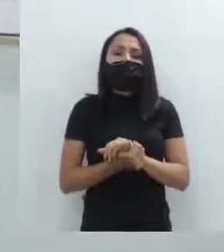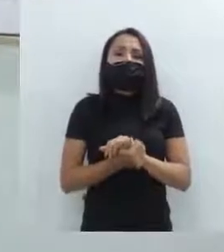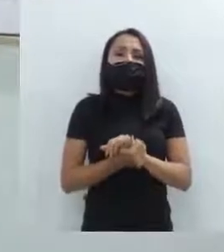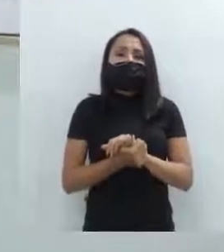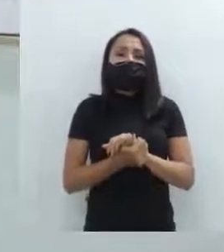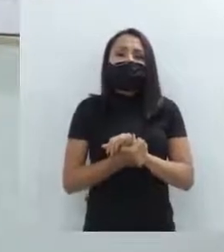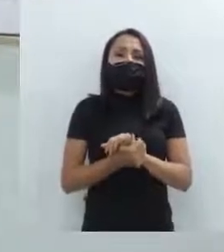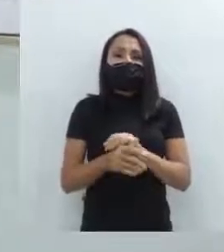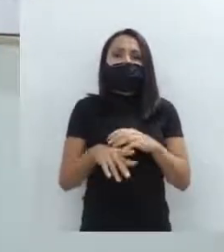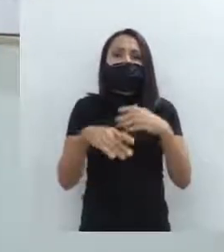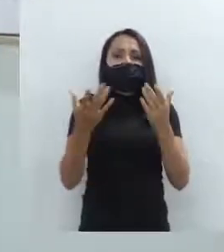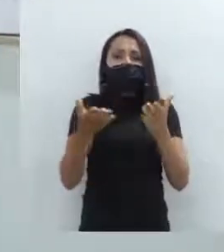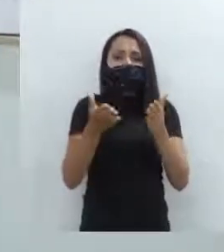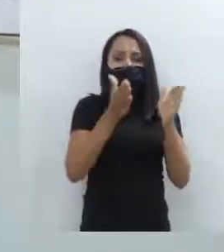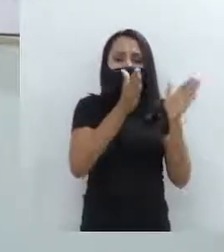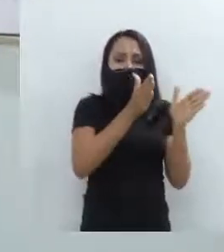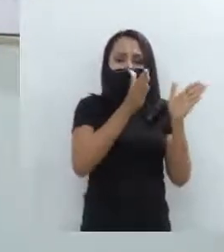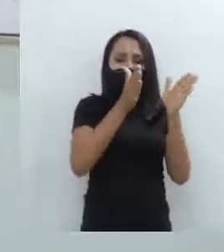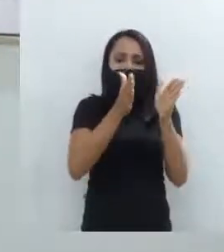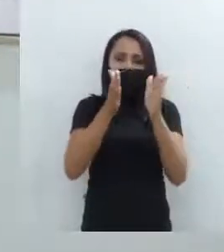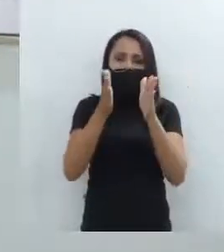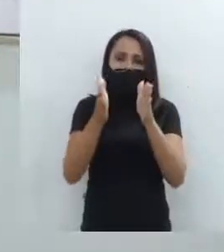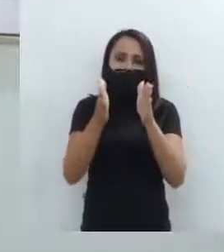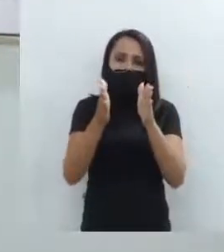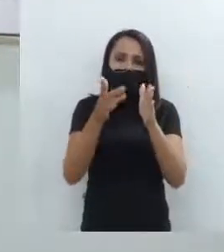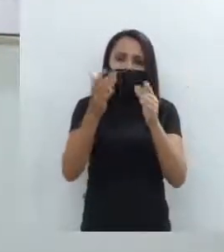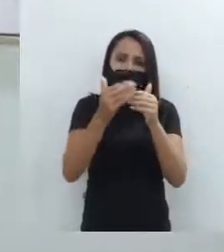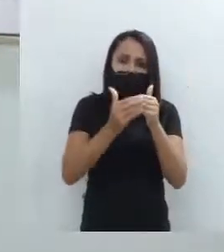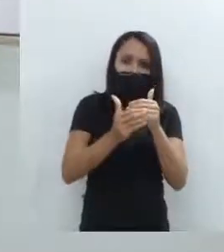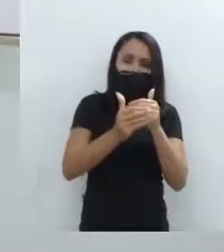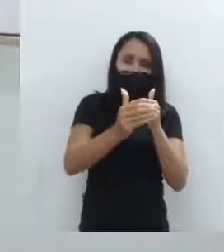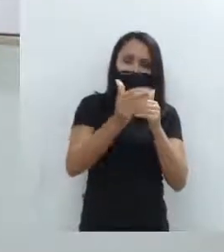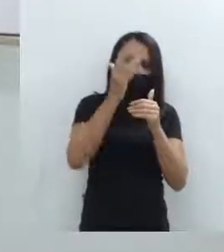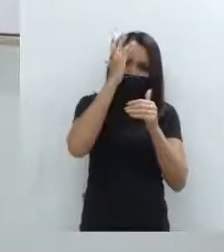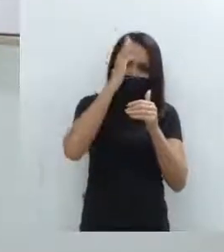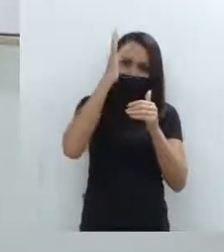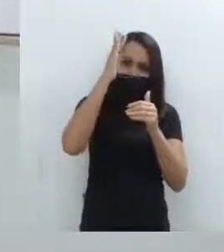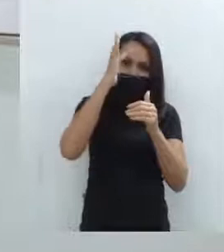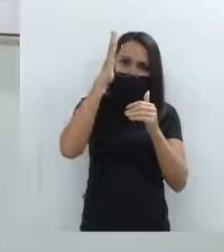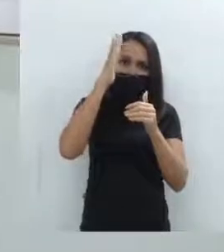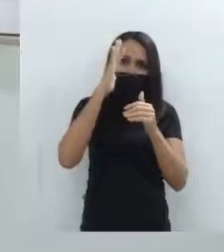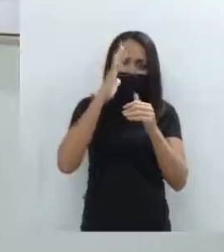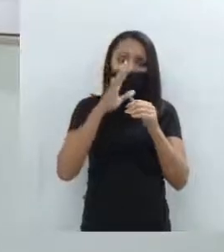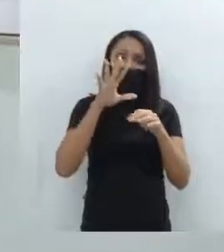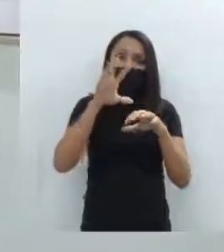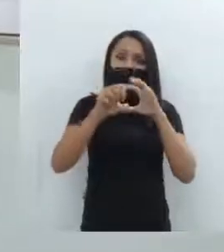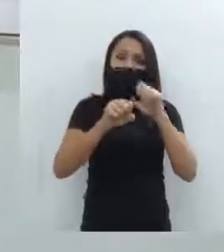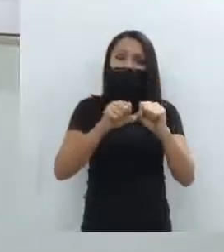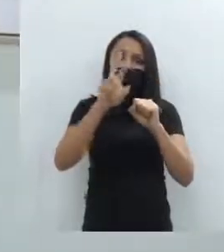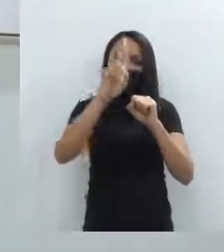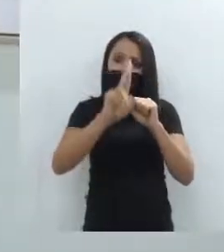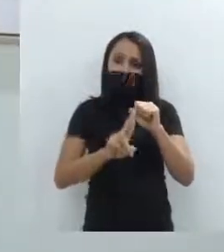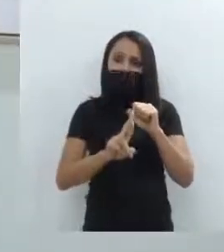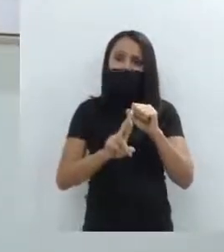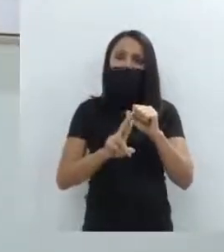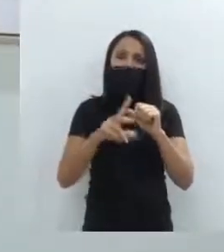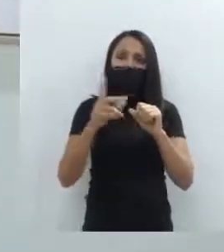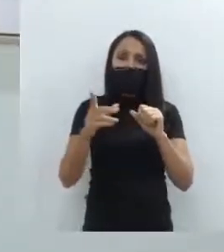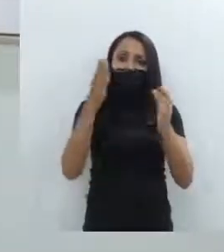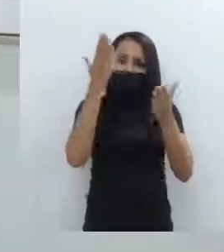grandes, né, divisores em relação ao início da filosofia foi a busca pela razão e a quebra do